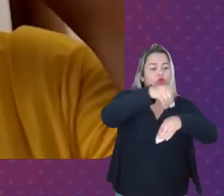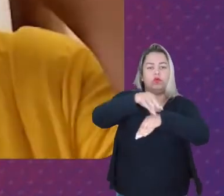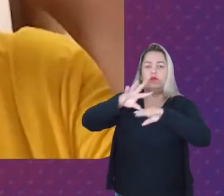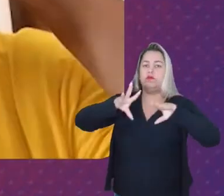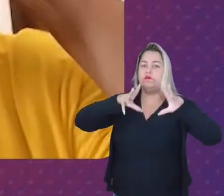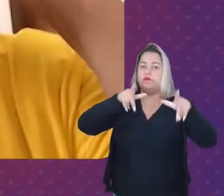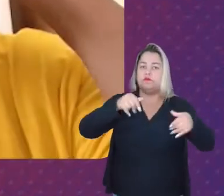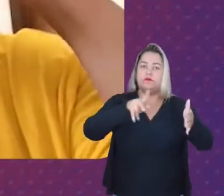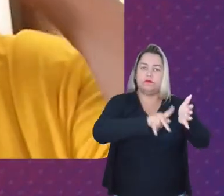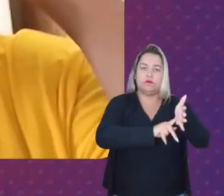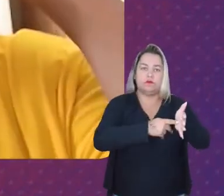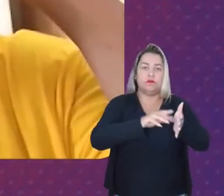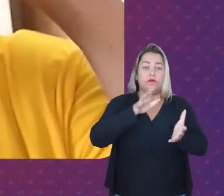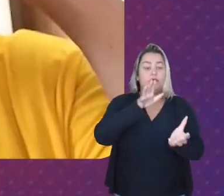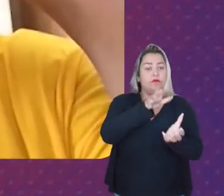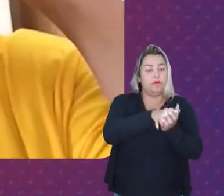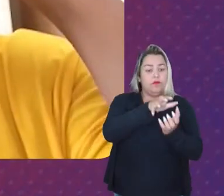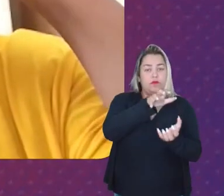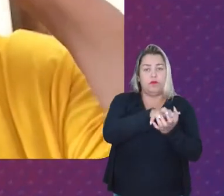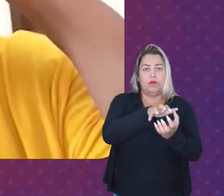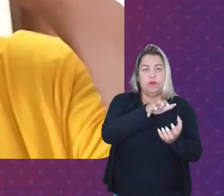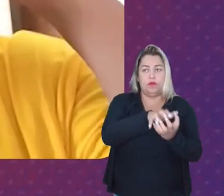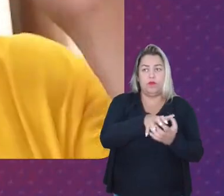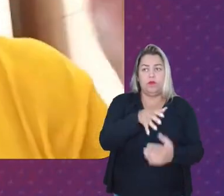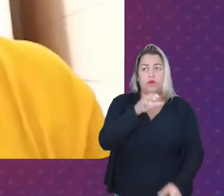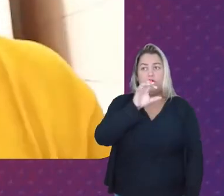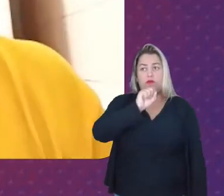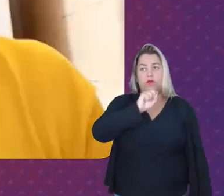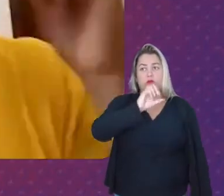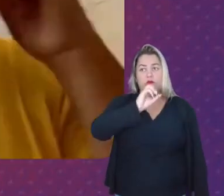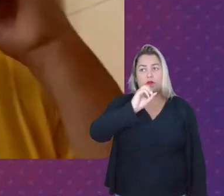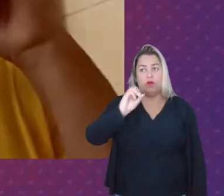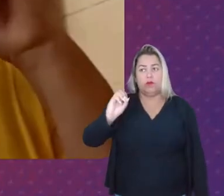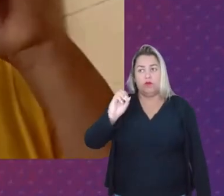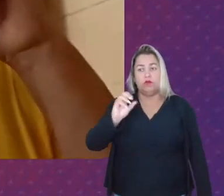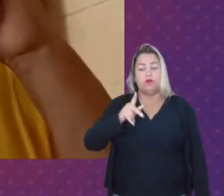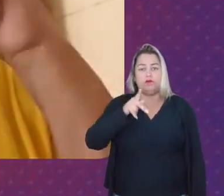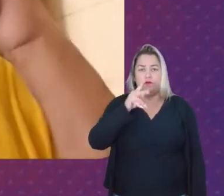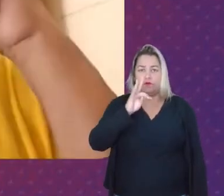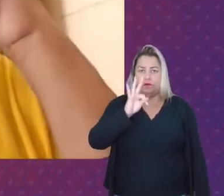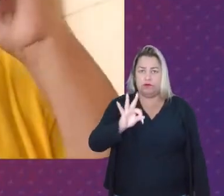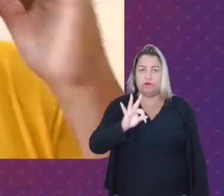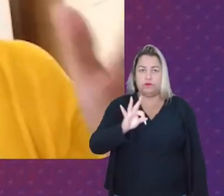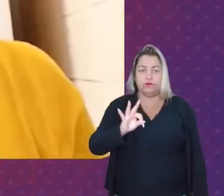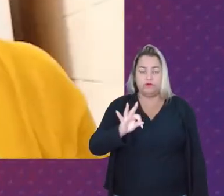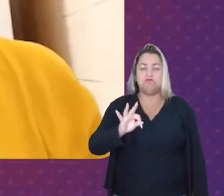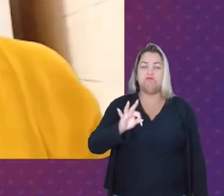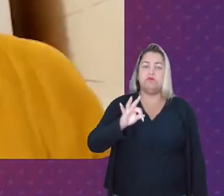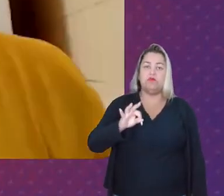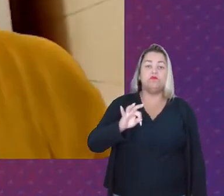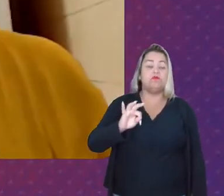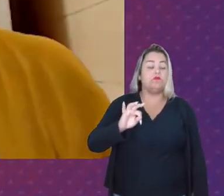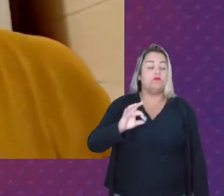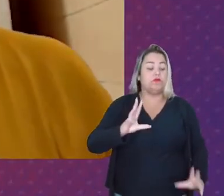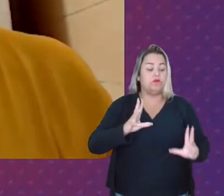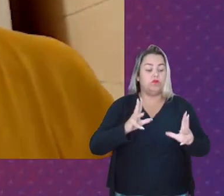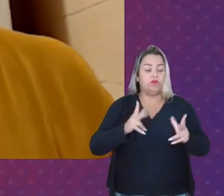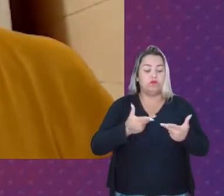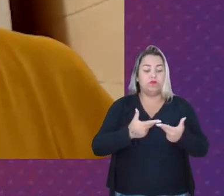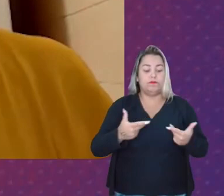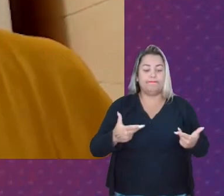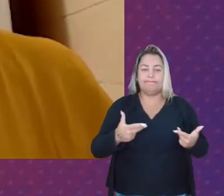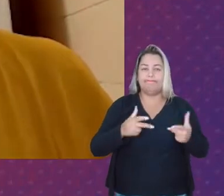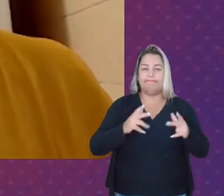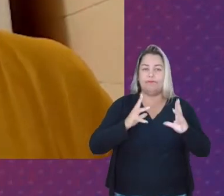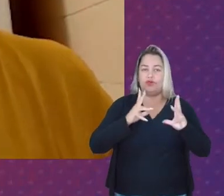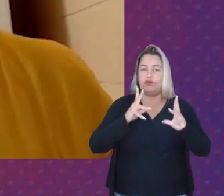por exemplo, Pernambuco ganhou 800 kits de material de higiene, né? E a gente